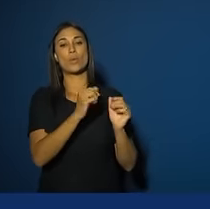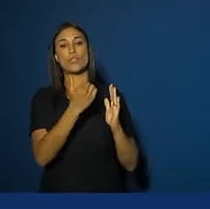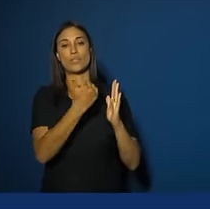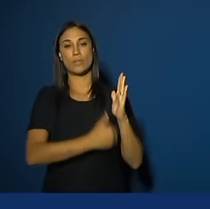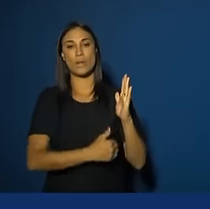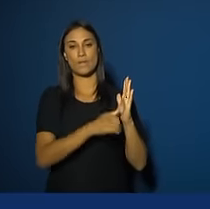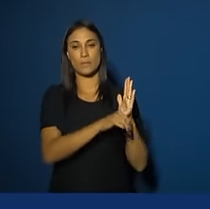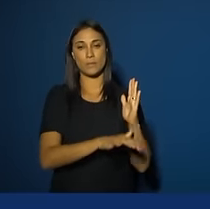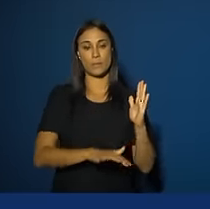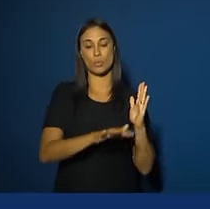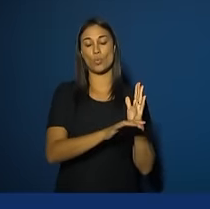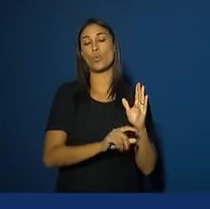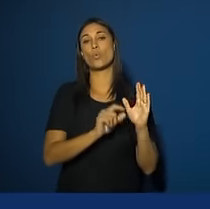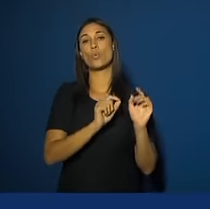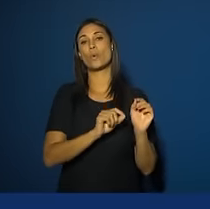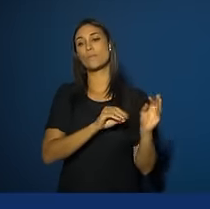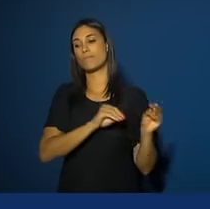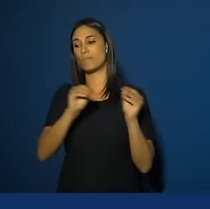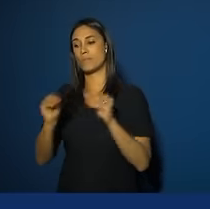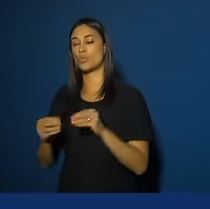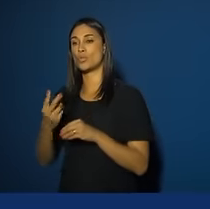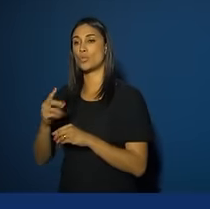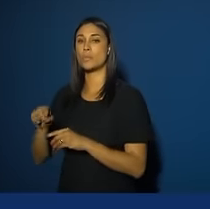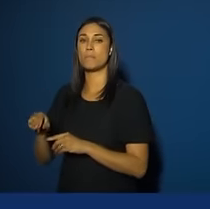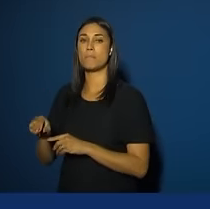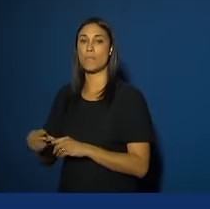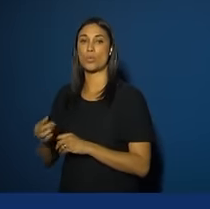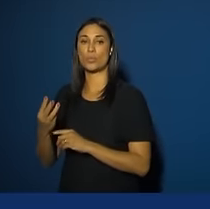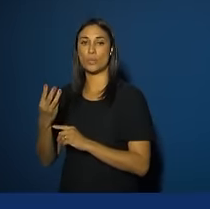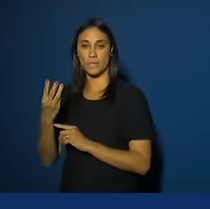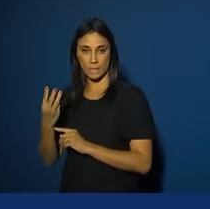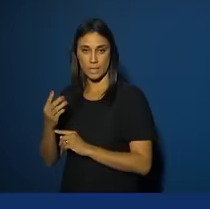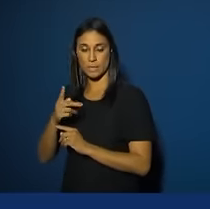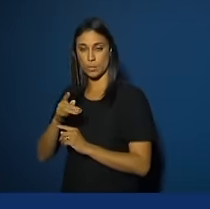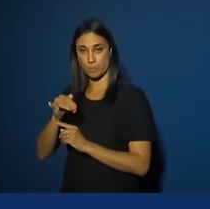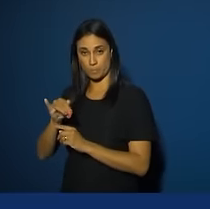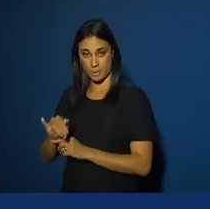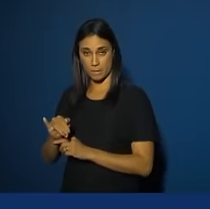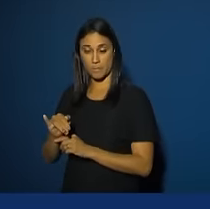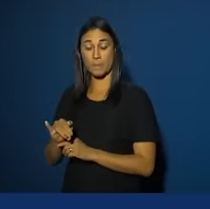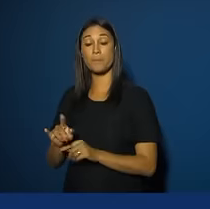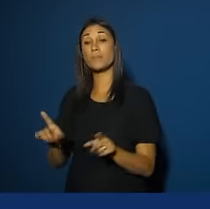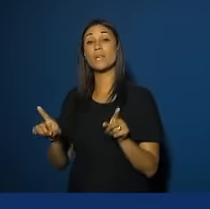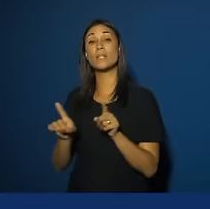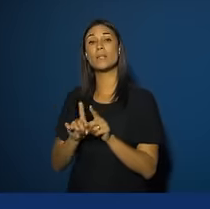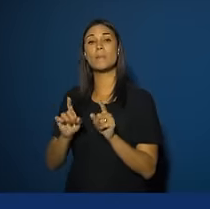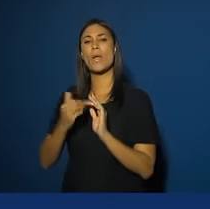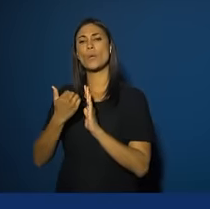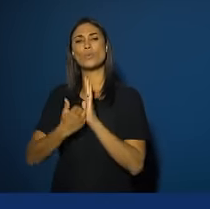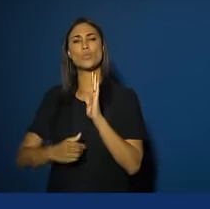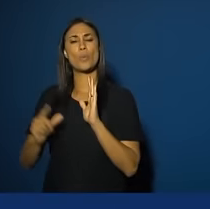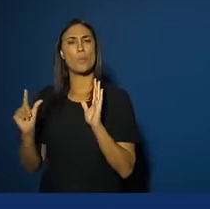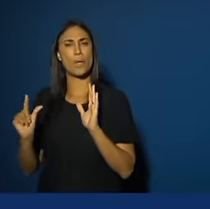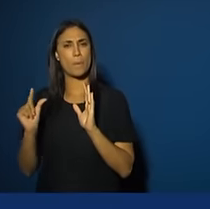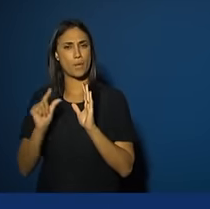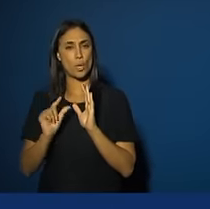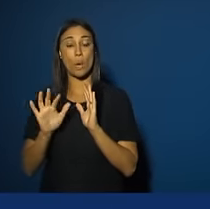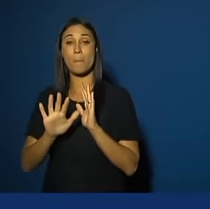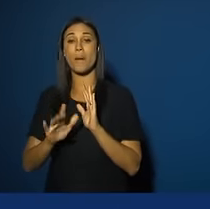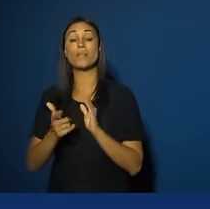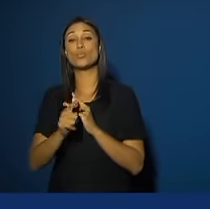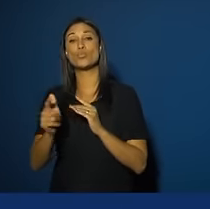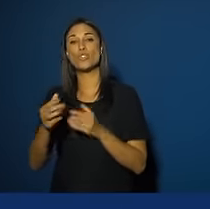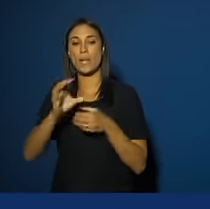déficit do setor público, foi um déficit primário de 2,3% do PIB, que o Tesouro tinha divulgado. Era um déficit um pouquinho menor, mas não tinha